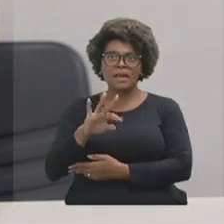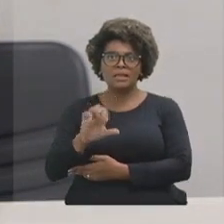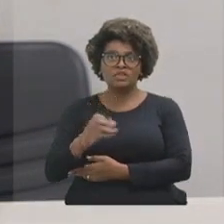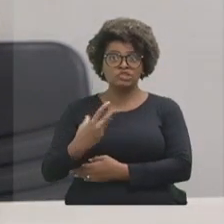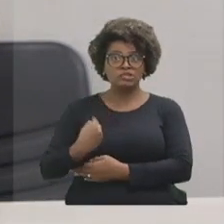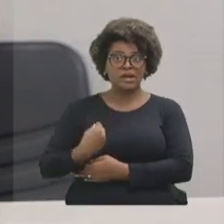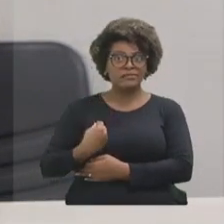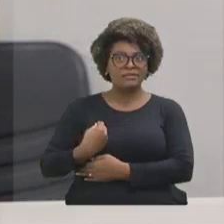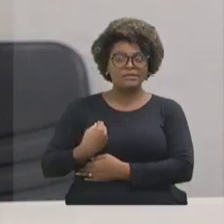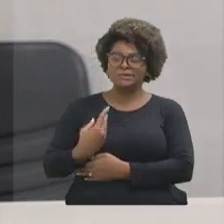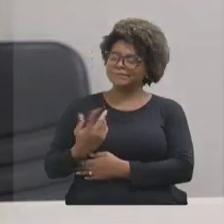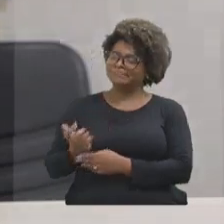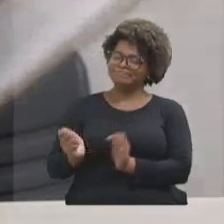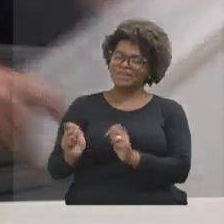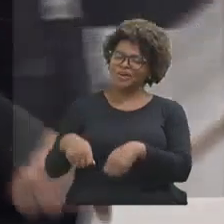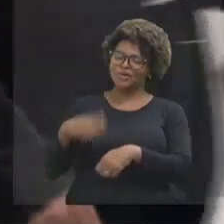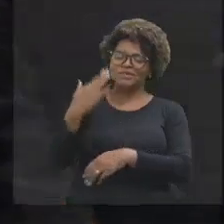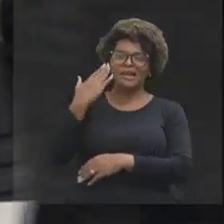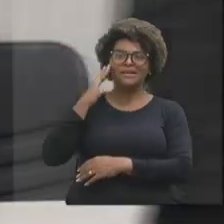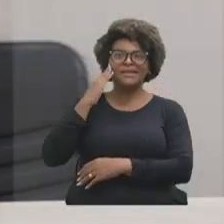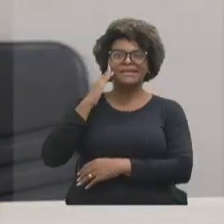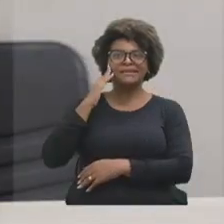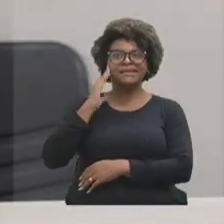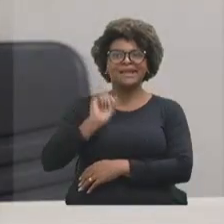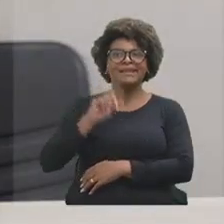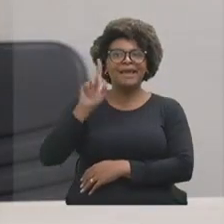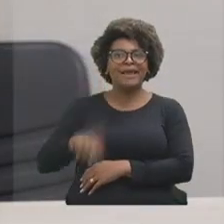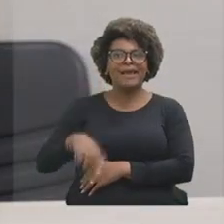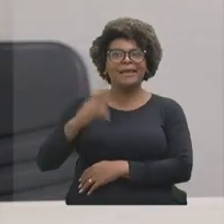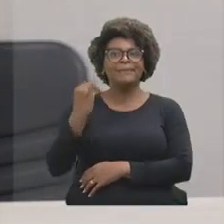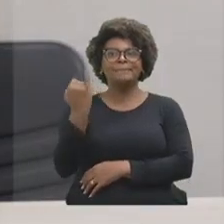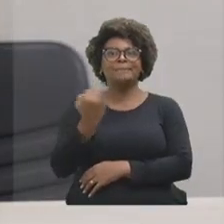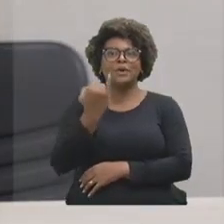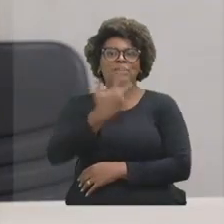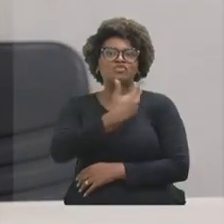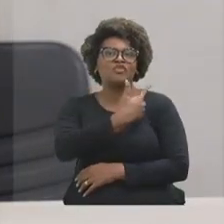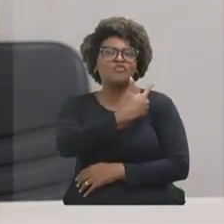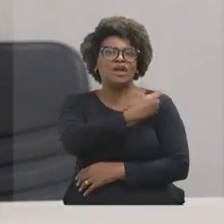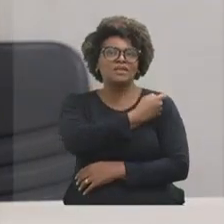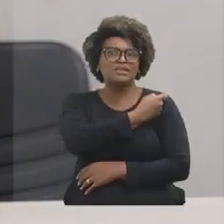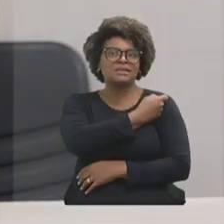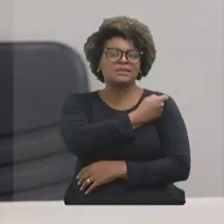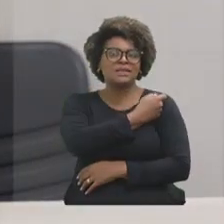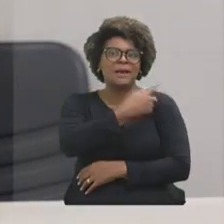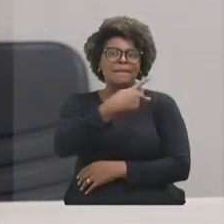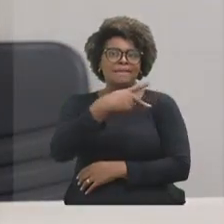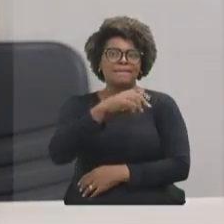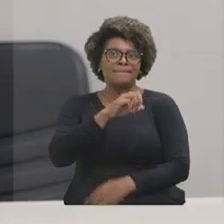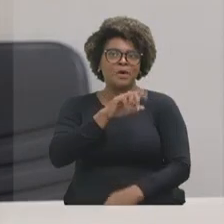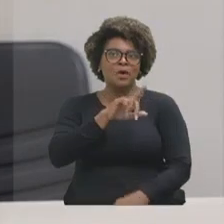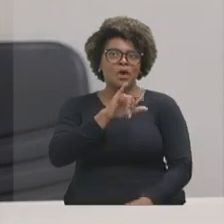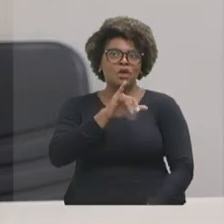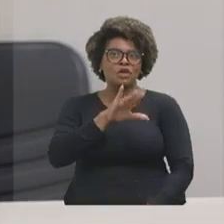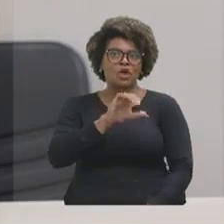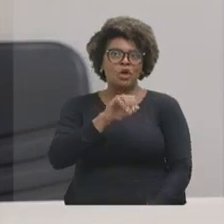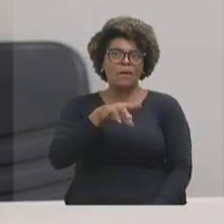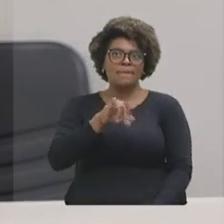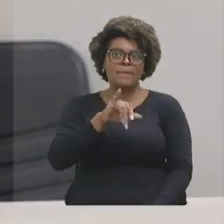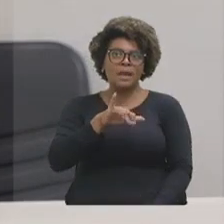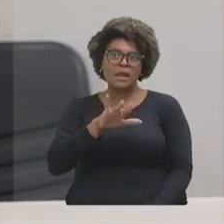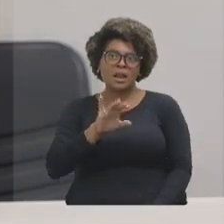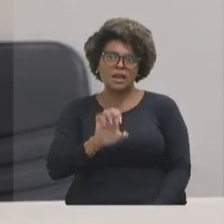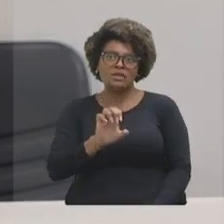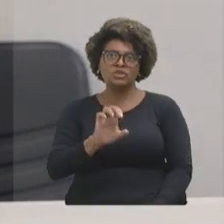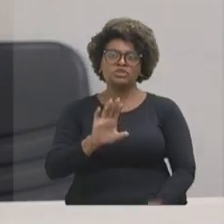quão importante é a vacina da poliomielite Então existe uma uma acomodação da população